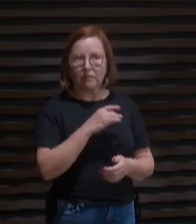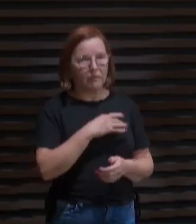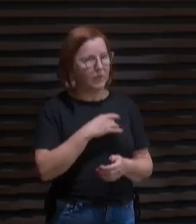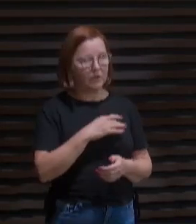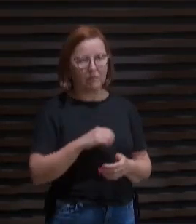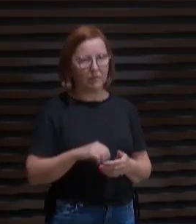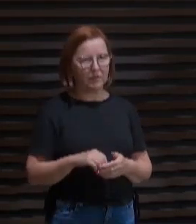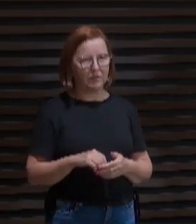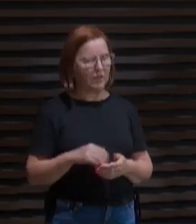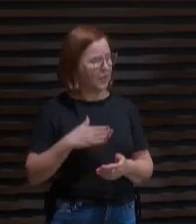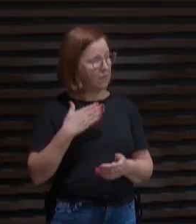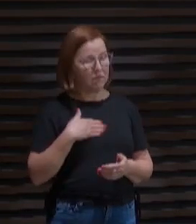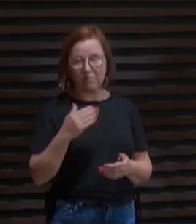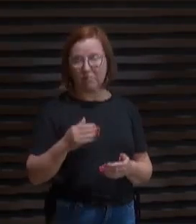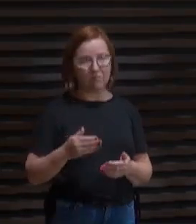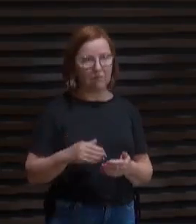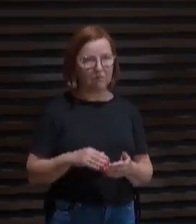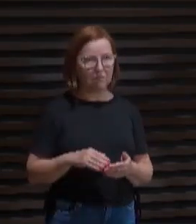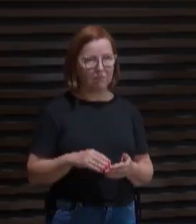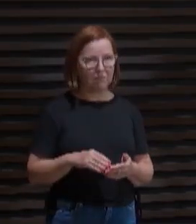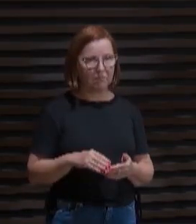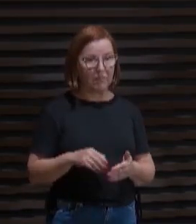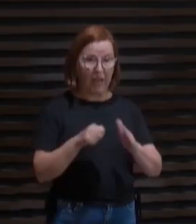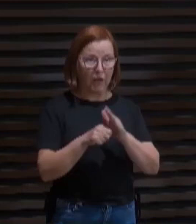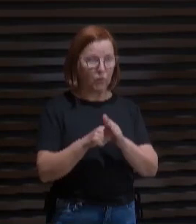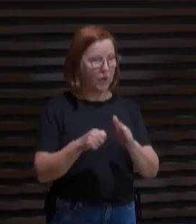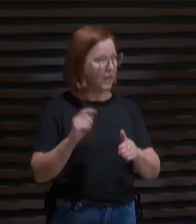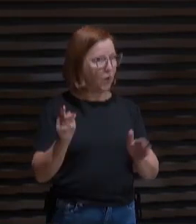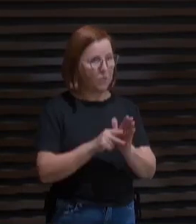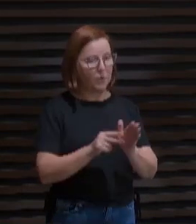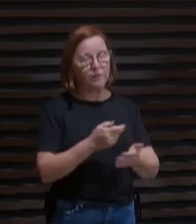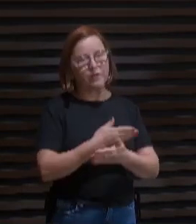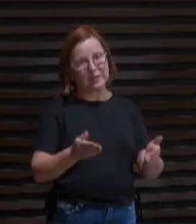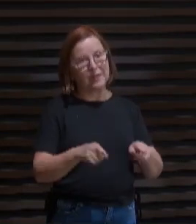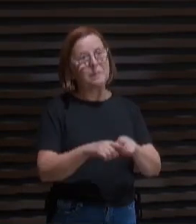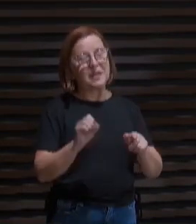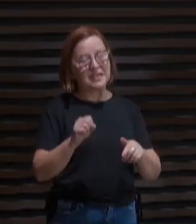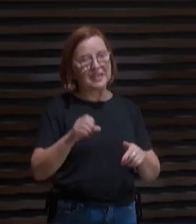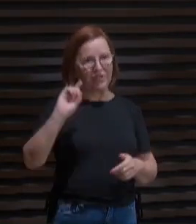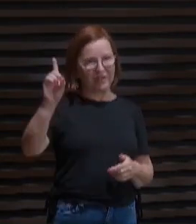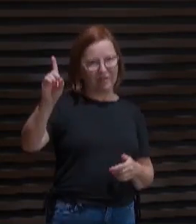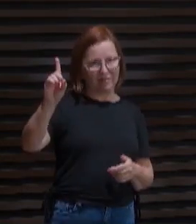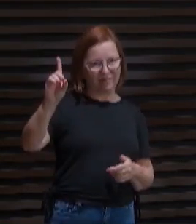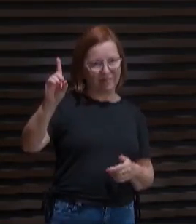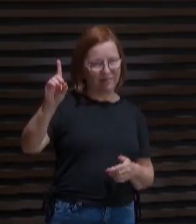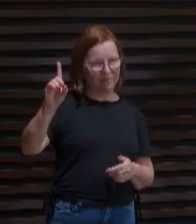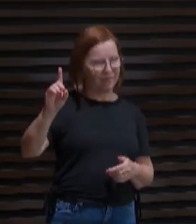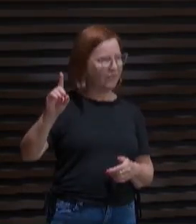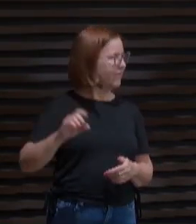vos assusteis. A peleja não é vossa, mas é de Deus. Aprenda a depender de Deus. Lança,